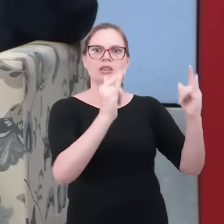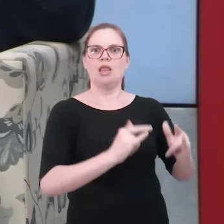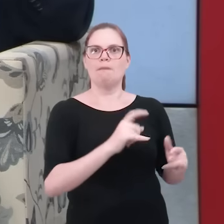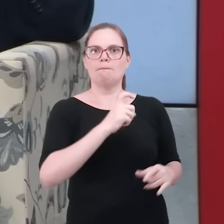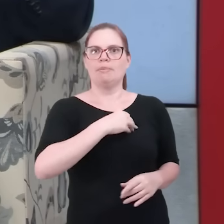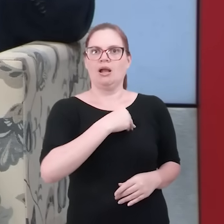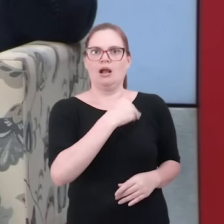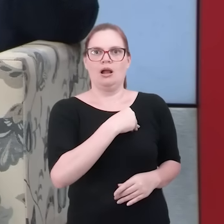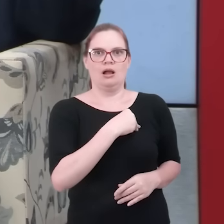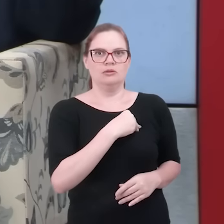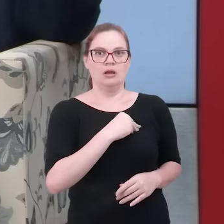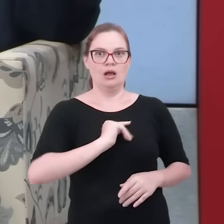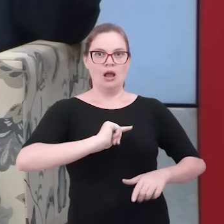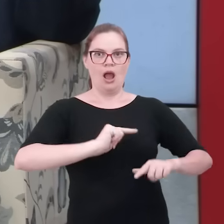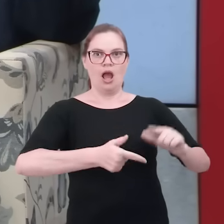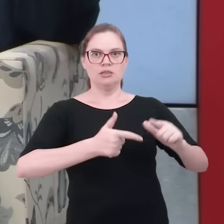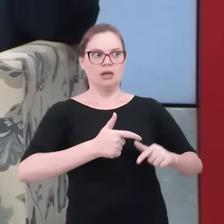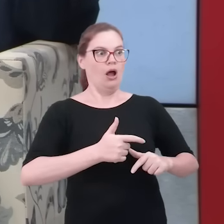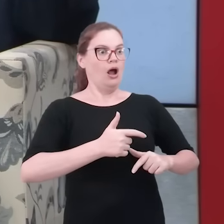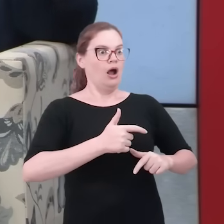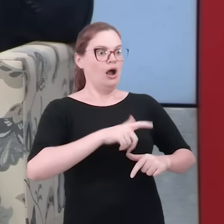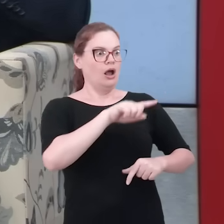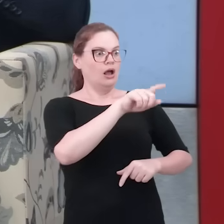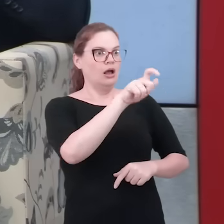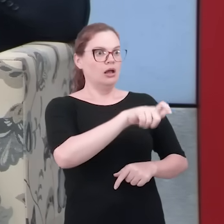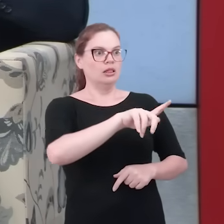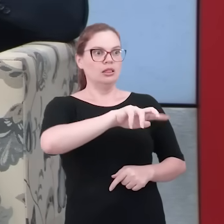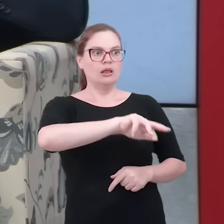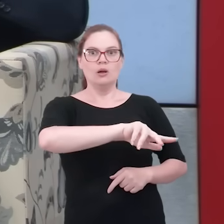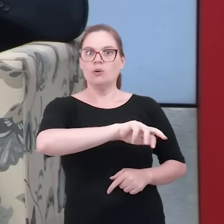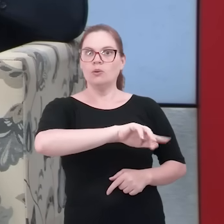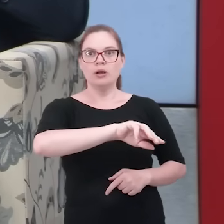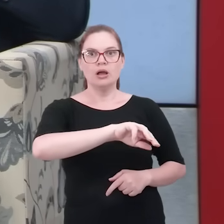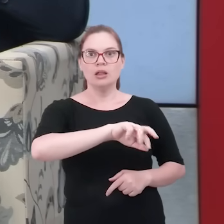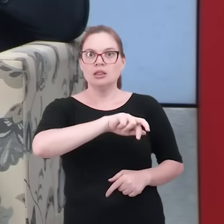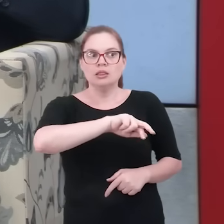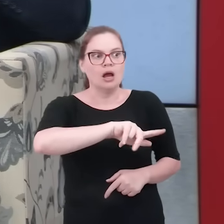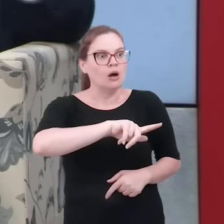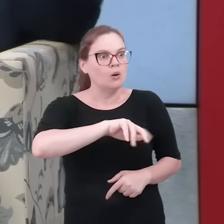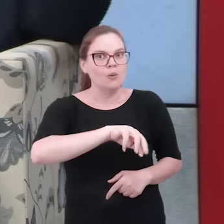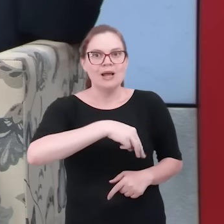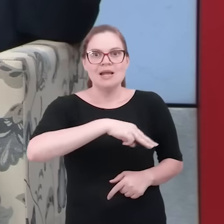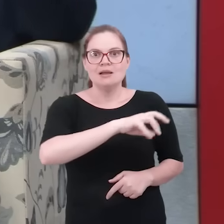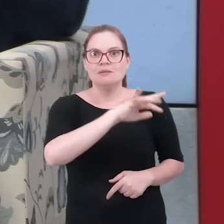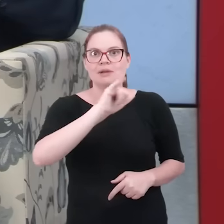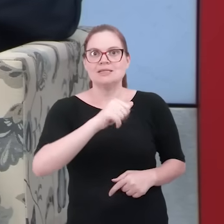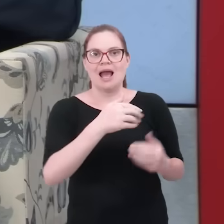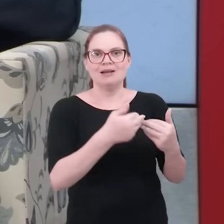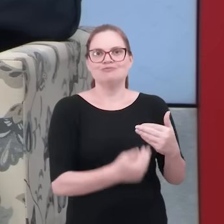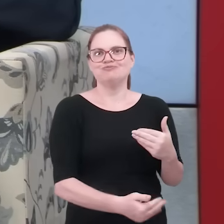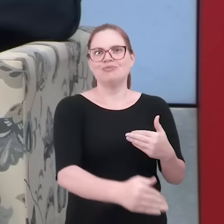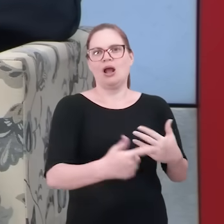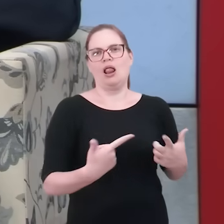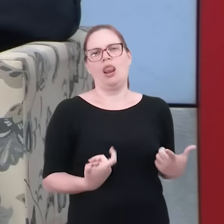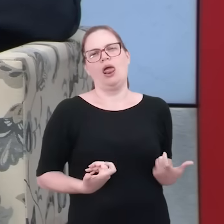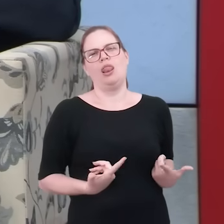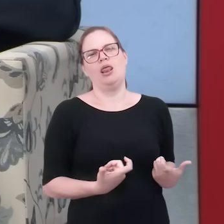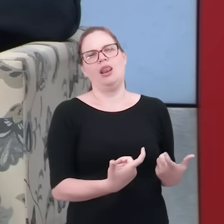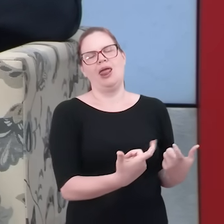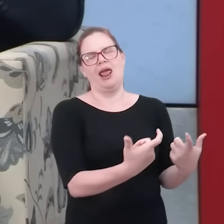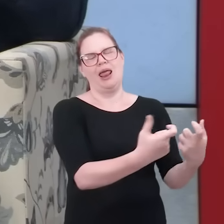Israel então vê que ele não é o Messias. Daí por diante, guerra contra Israel até o